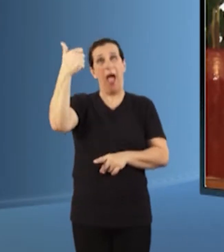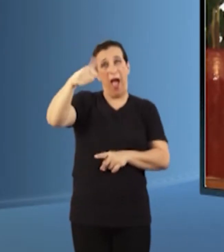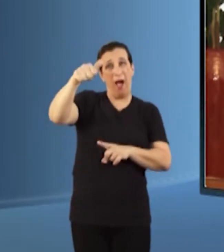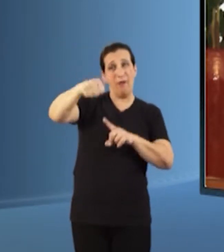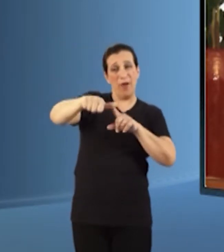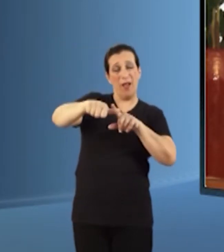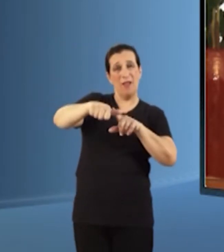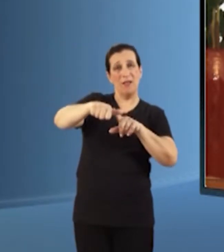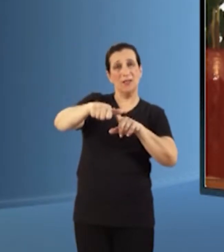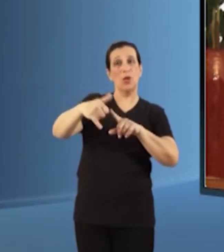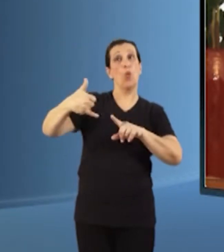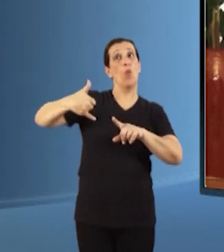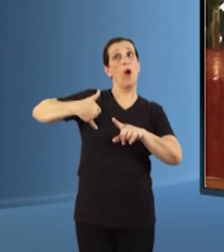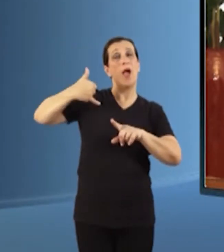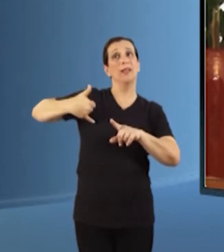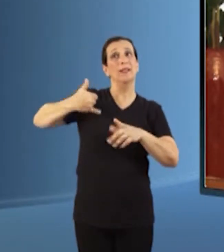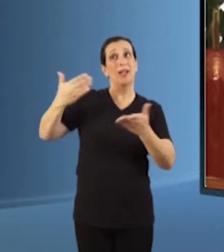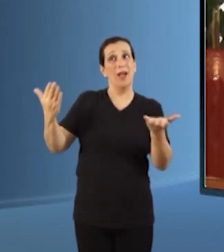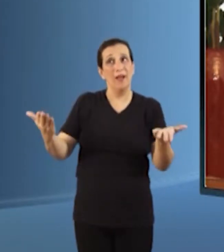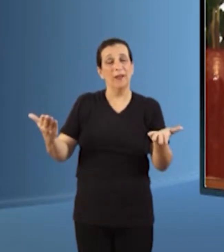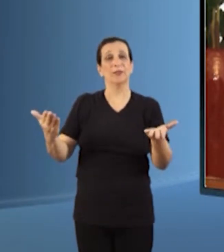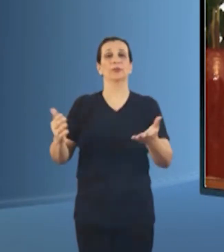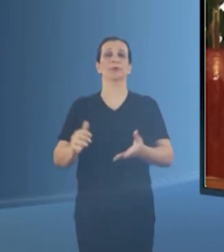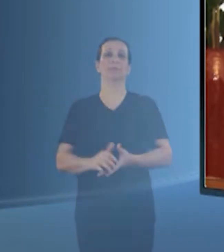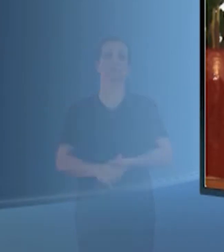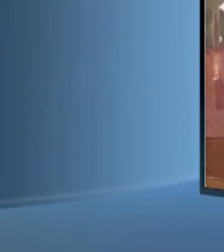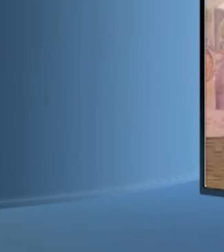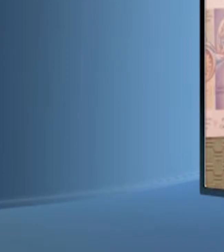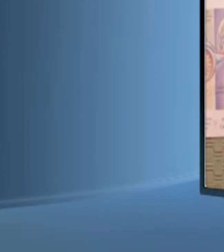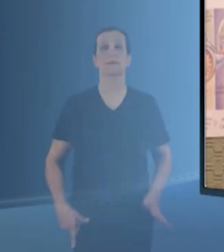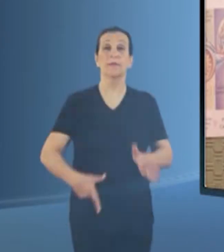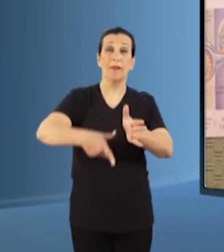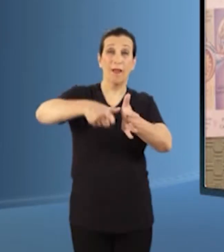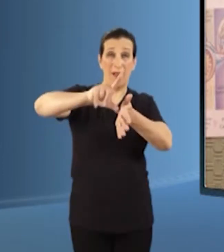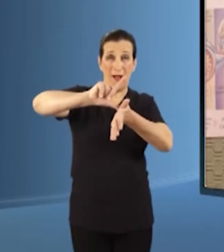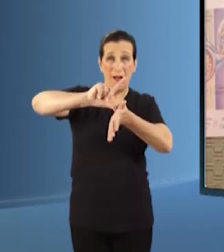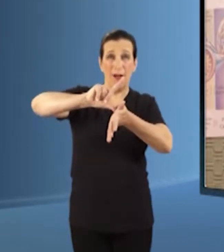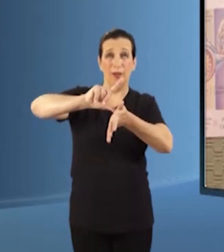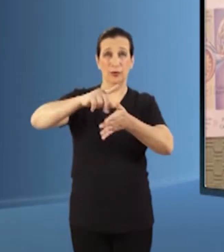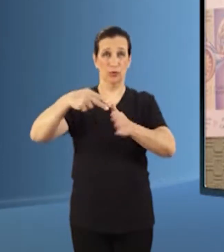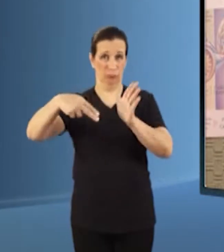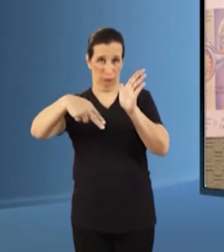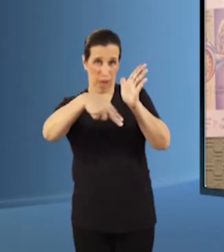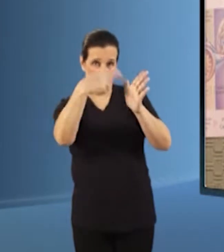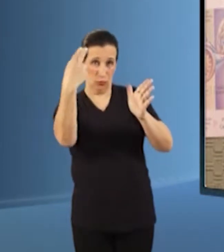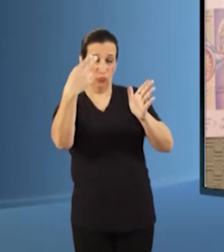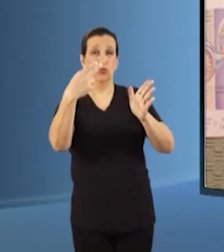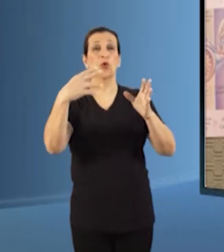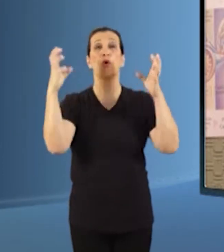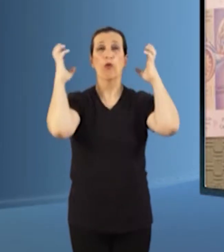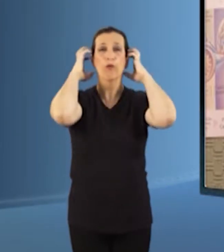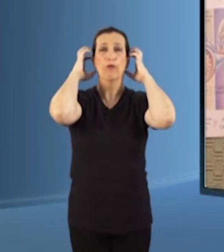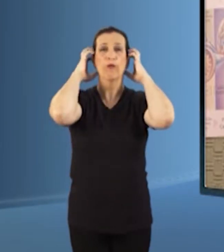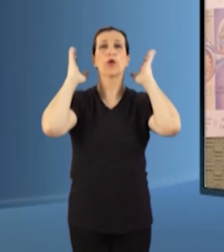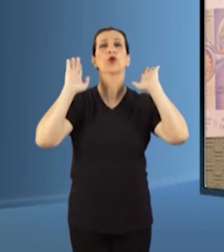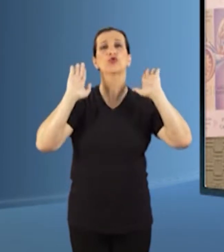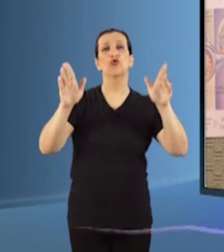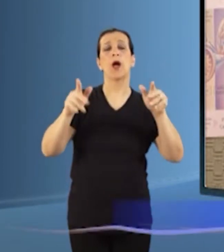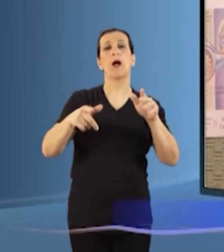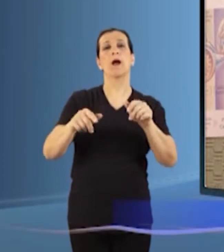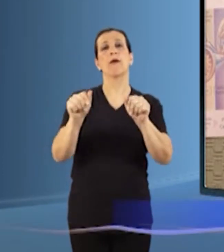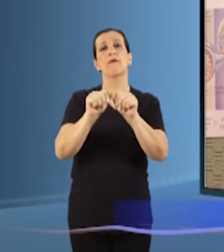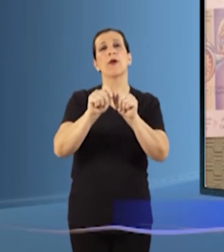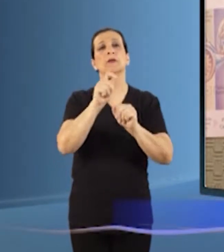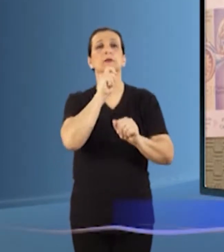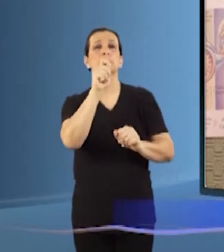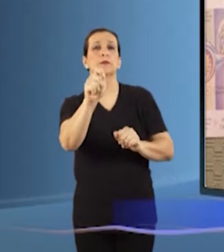que há variações com relação à idade. Antes mesmo da cirurgia, o fonoaudiólogo já realiza